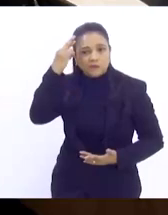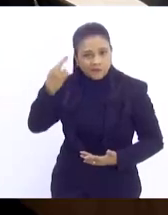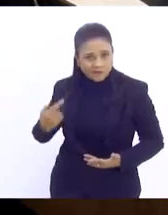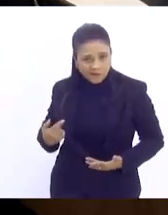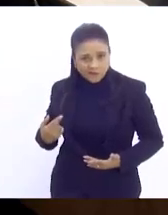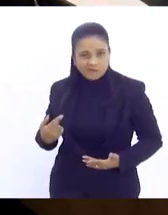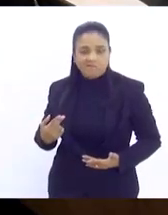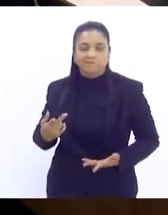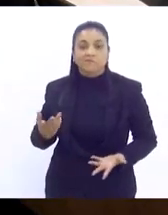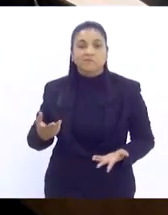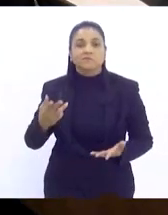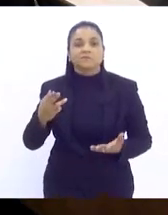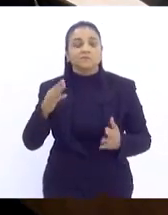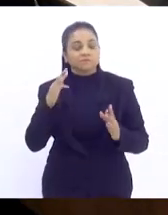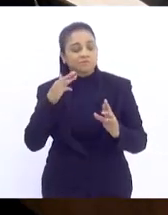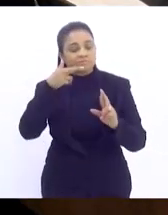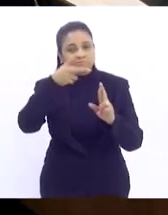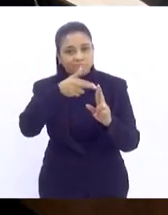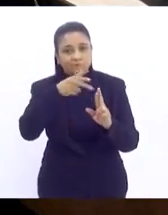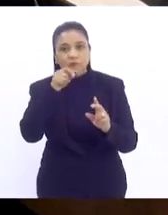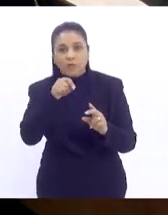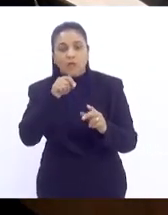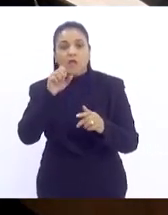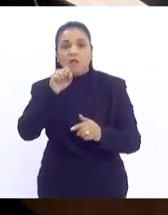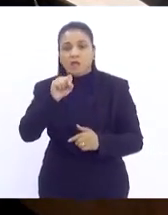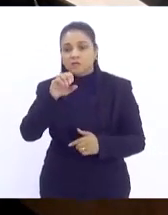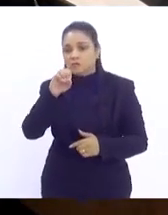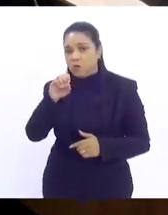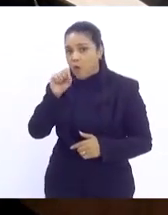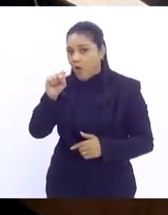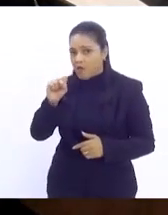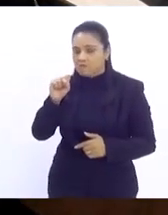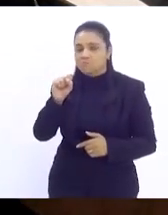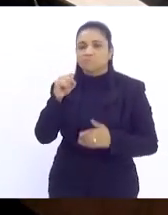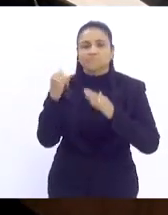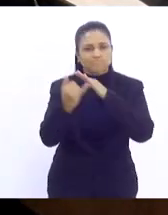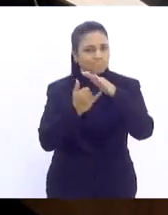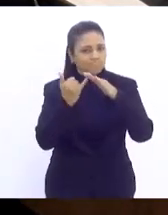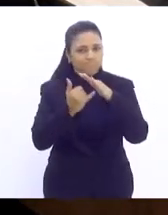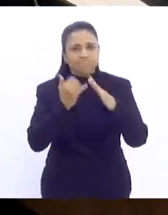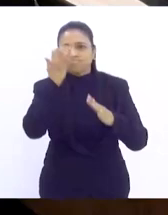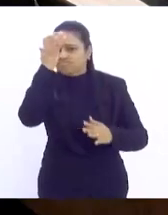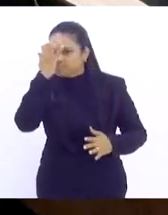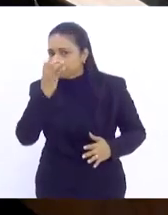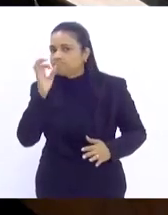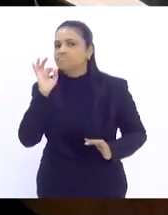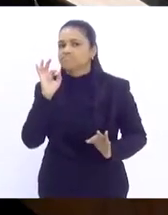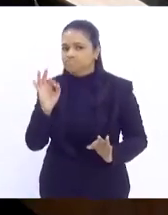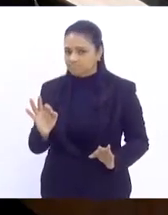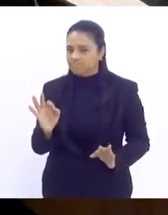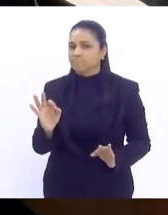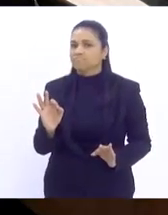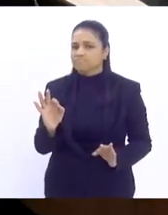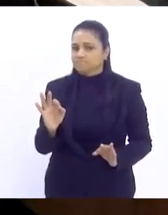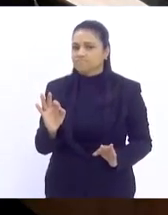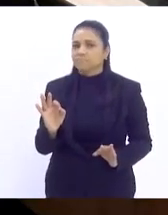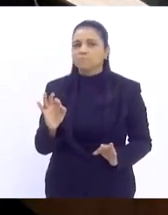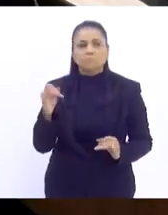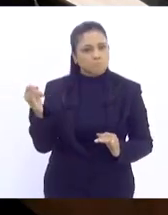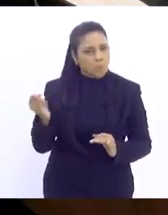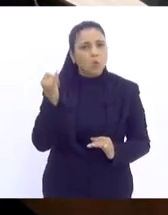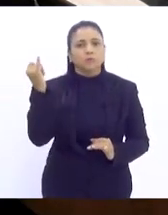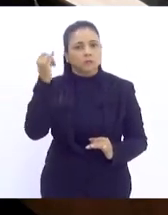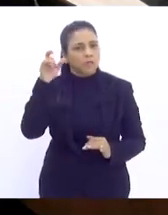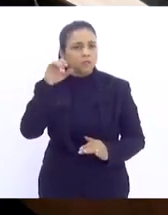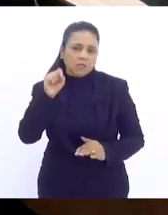referência o SOS Mata Atlântica é uma organização seríssima Uma das mais importantes nessa sexta-feira agora